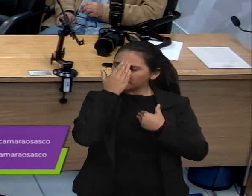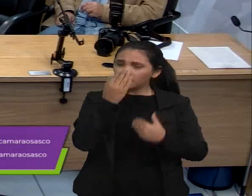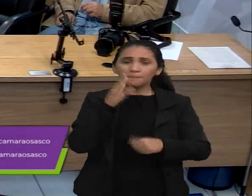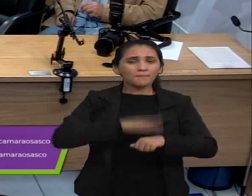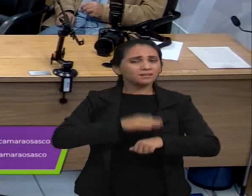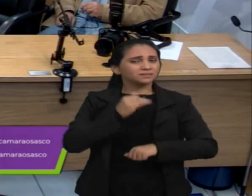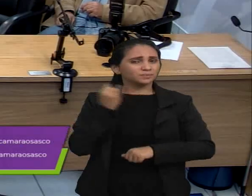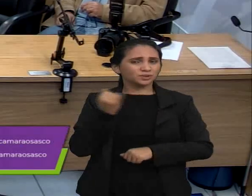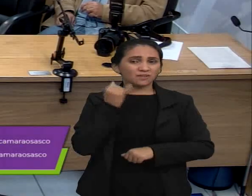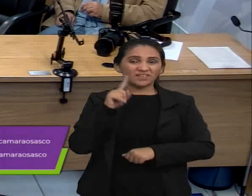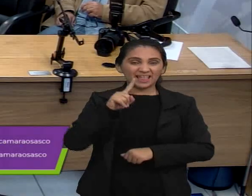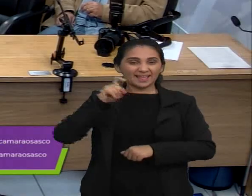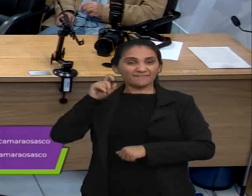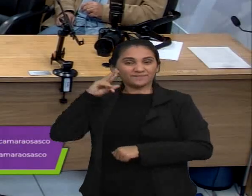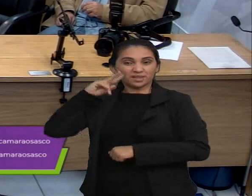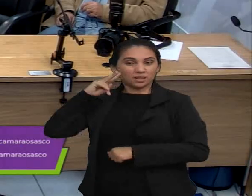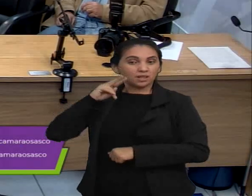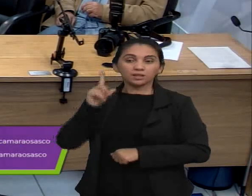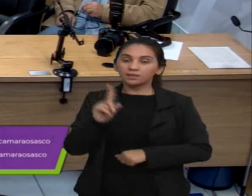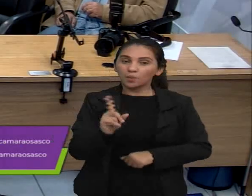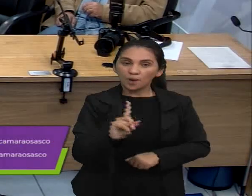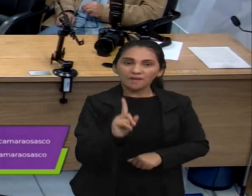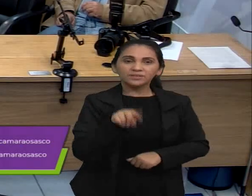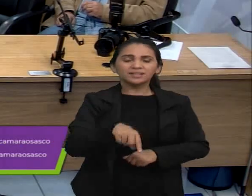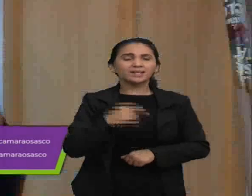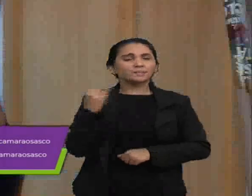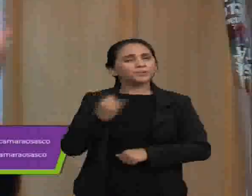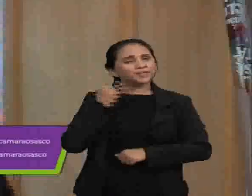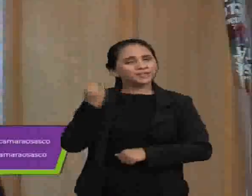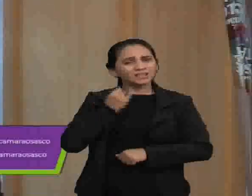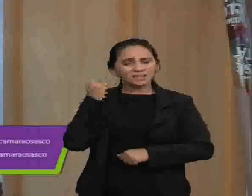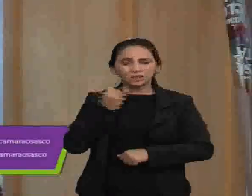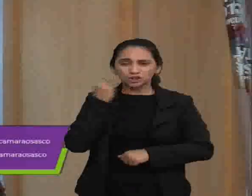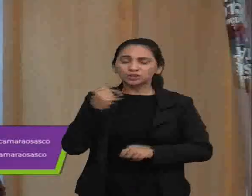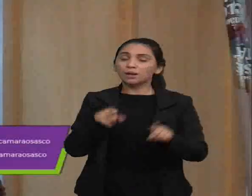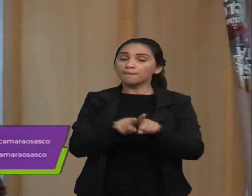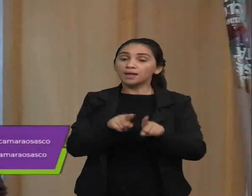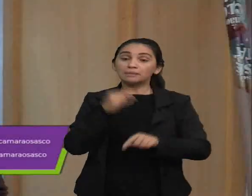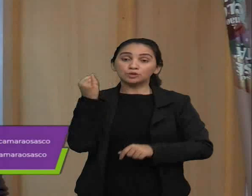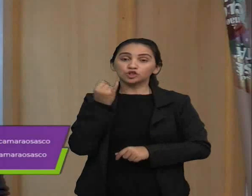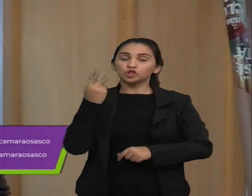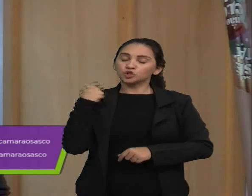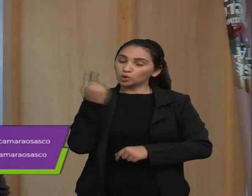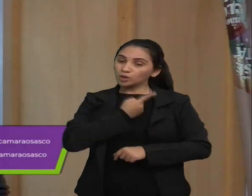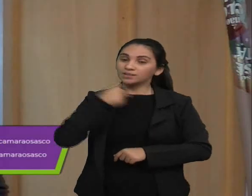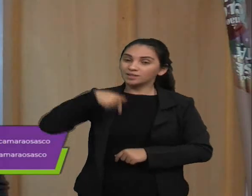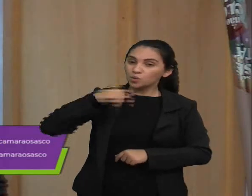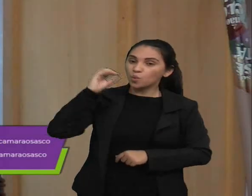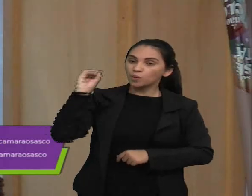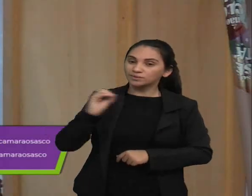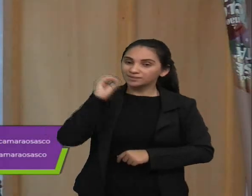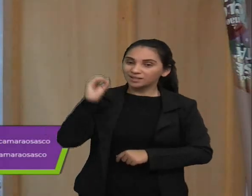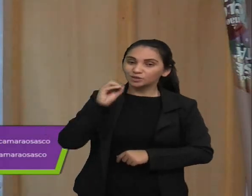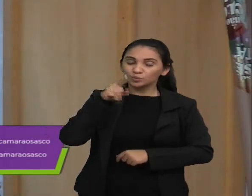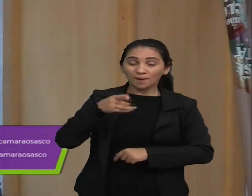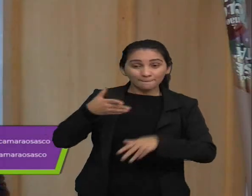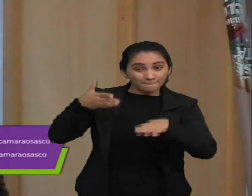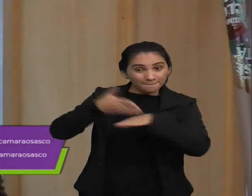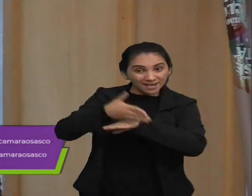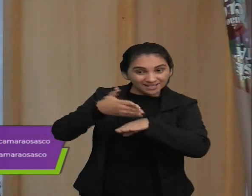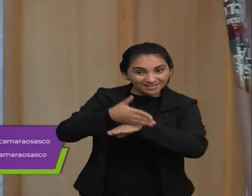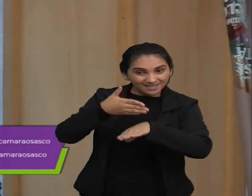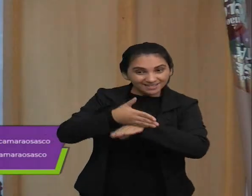não só por ser um ex-vereador mas também é parte é presidente de um partido importante para a nossa cidade e a sua presença